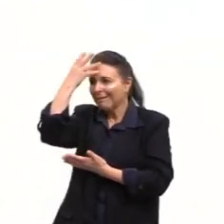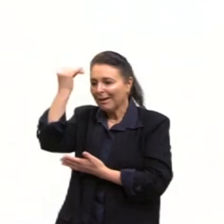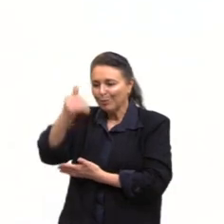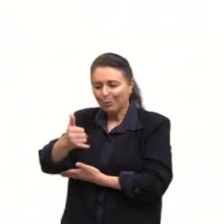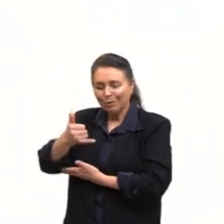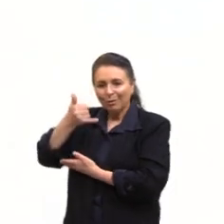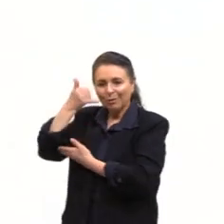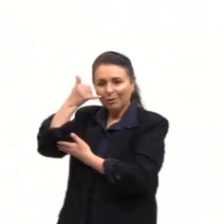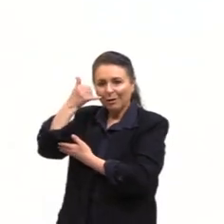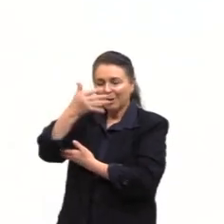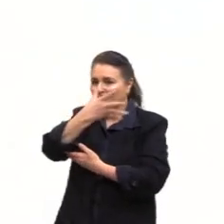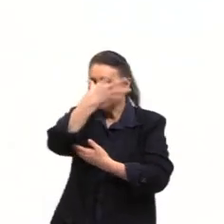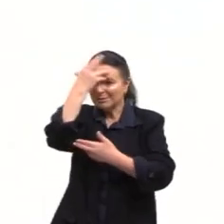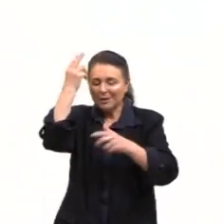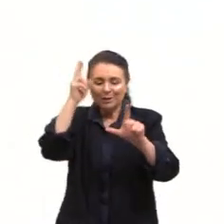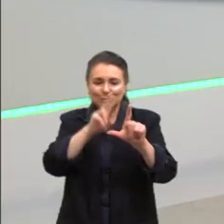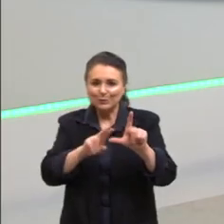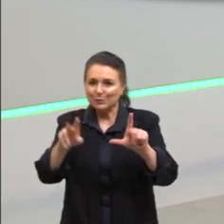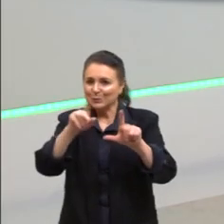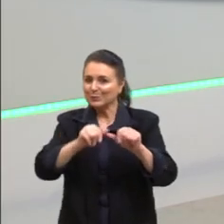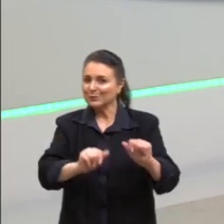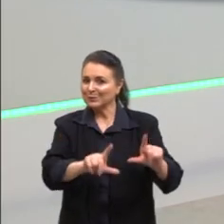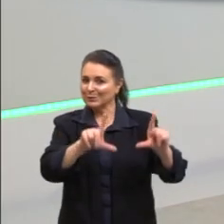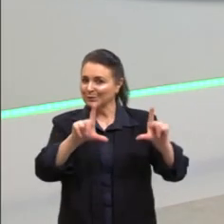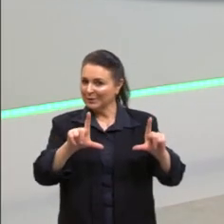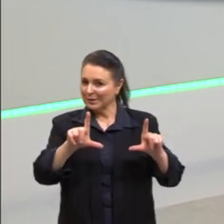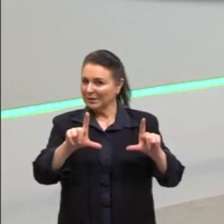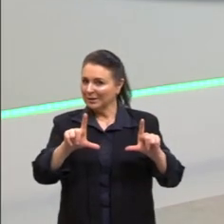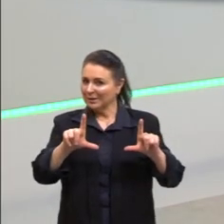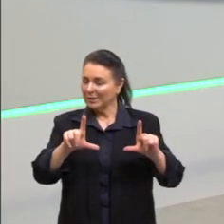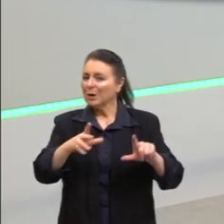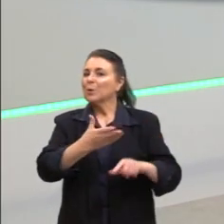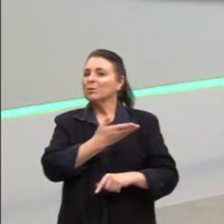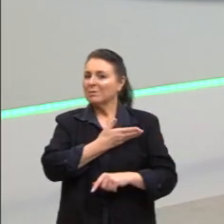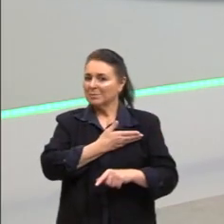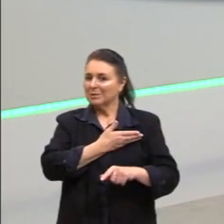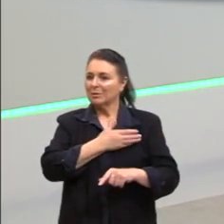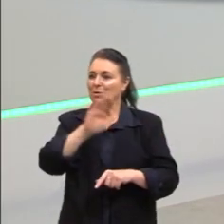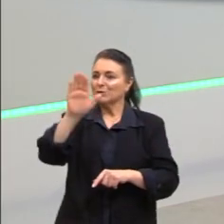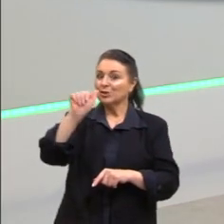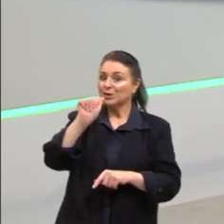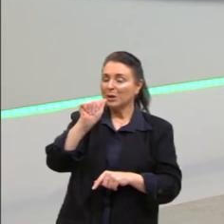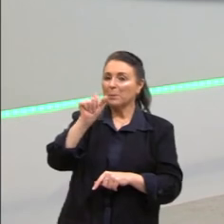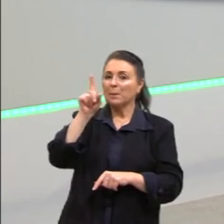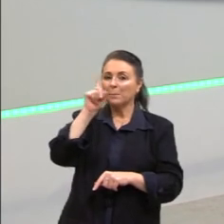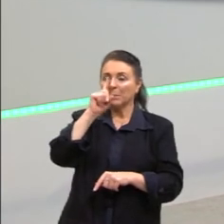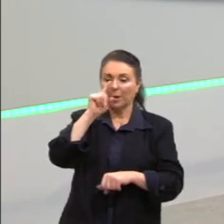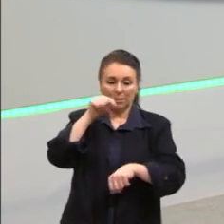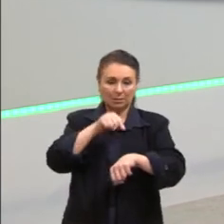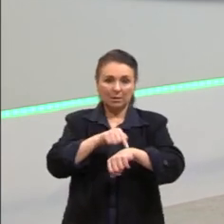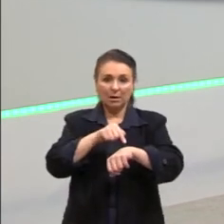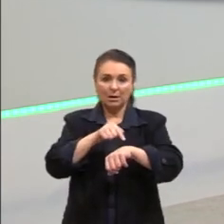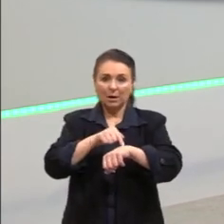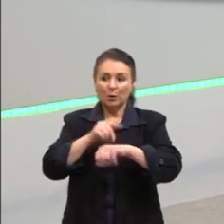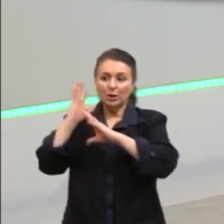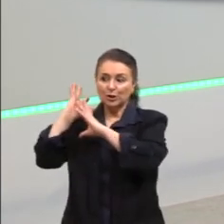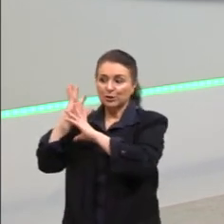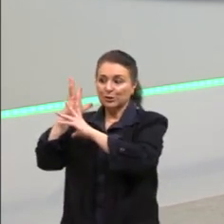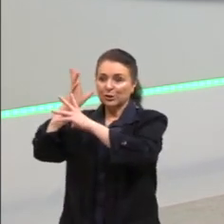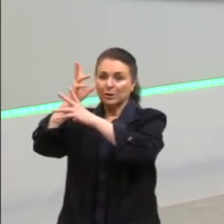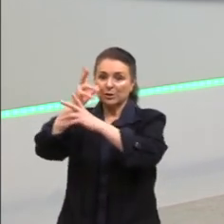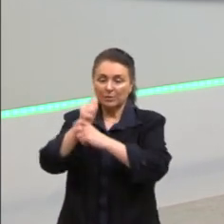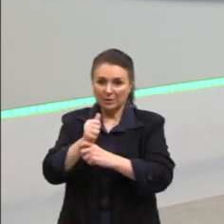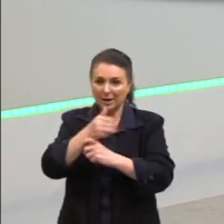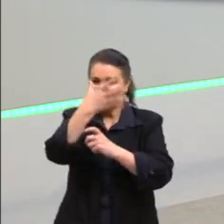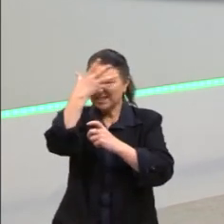celular, esquece a série, esquece os amigos, né? Chama a mãe e diz assim, ó, tá na hora de revisar e esquece que